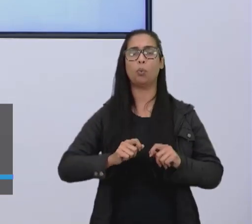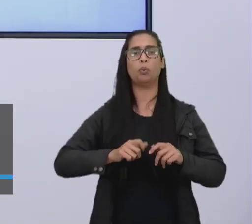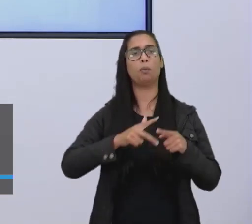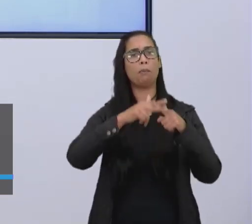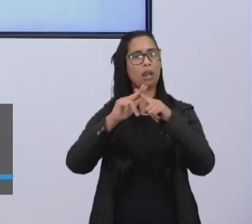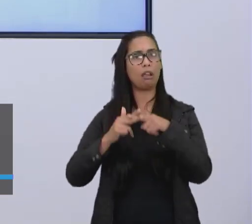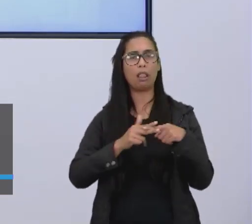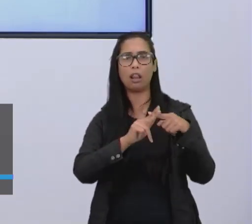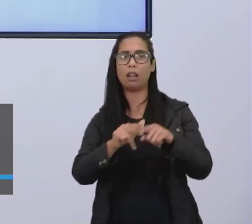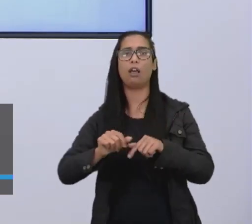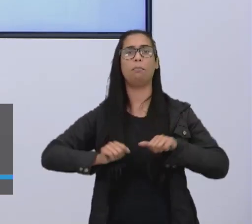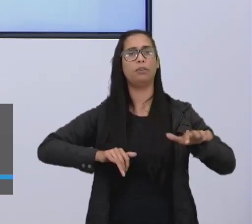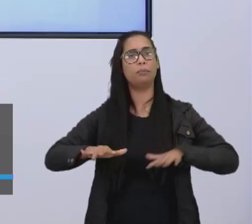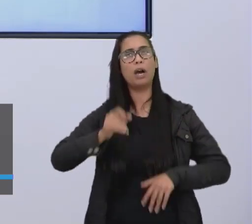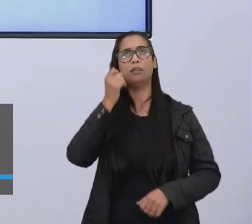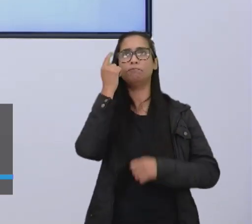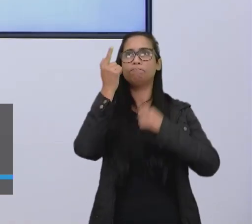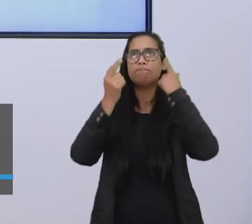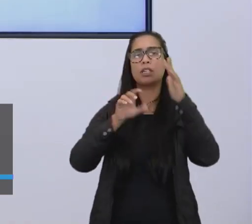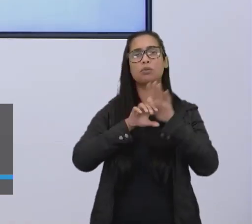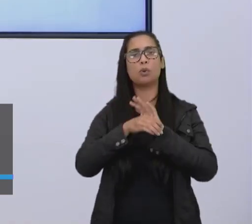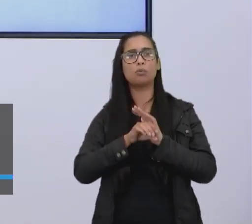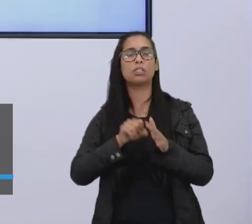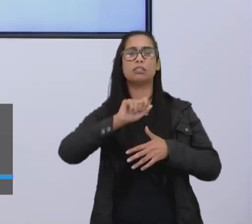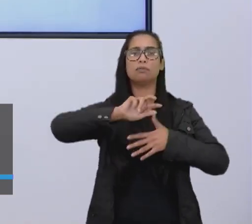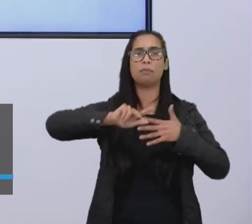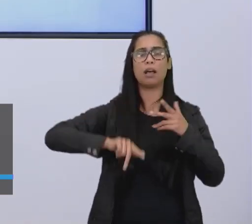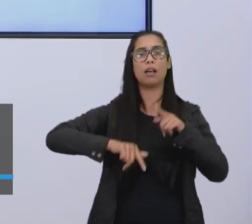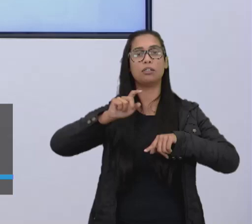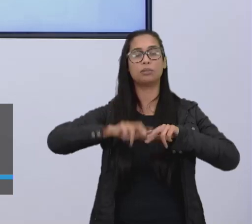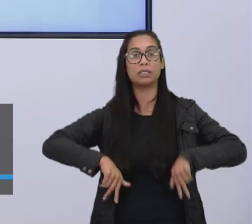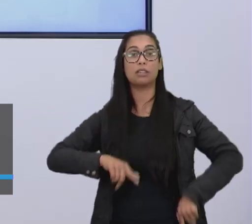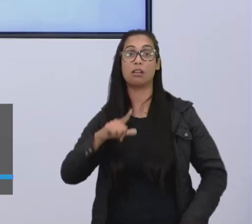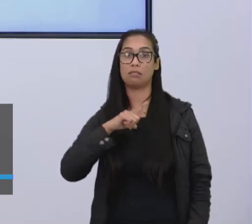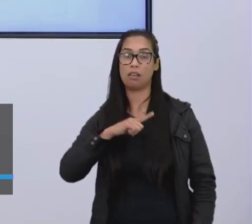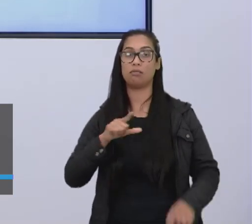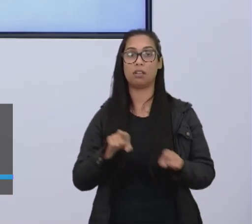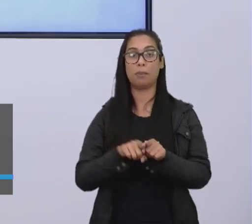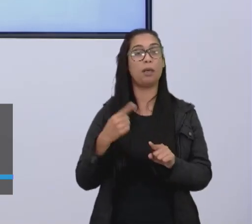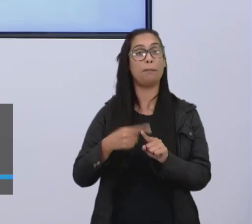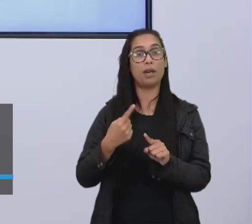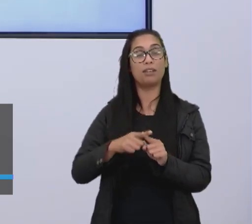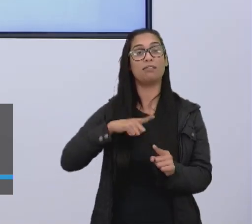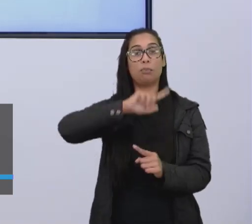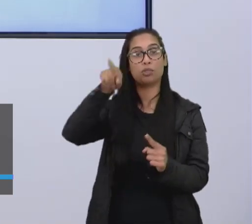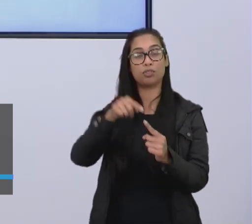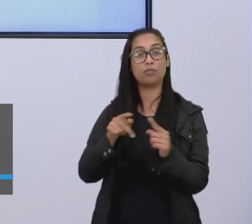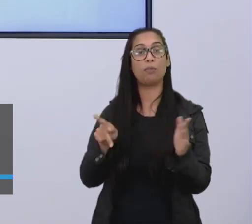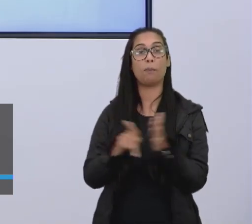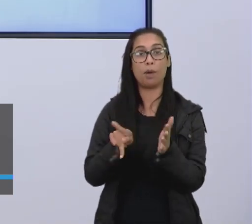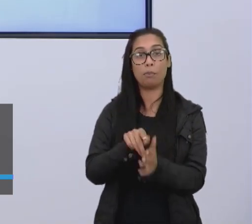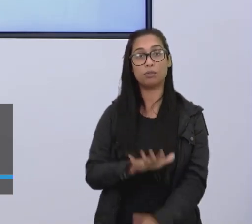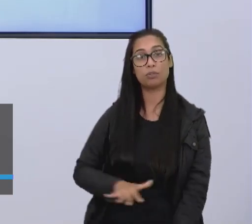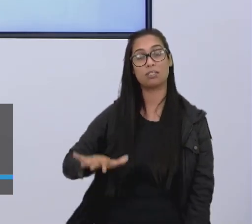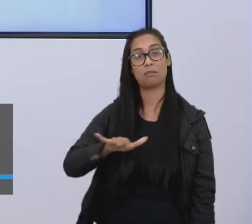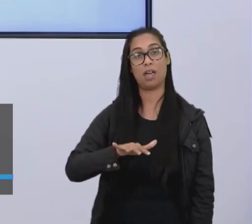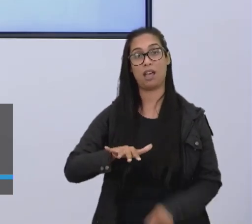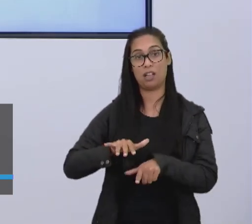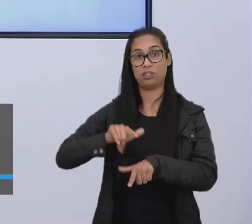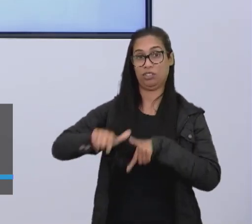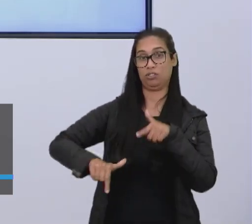muitos movimentos, ideias, conceitos e elementos culturais, por causa da lógica de mercado, acabam se tornando